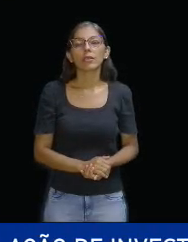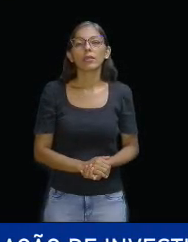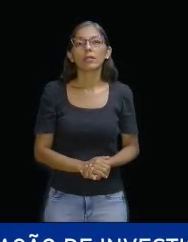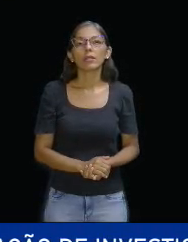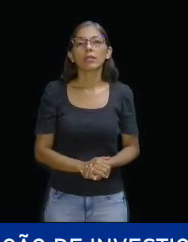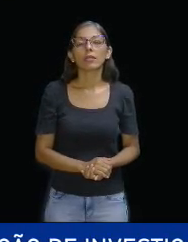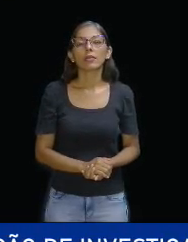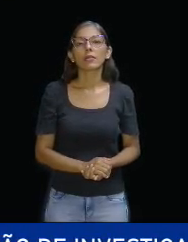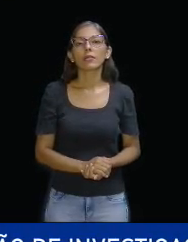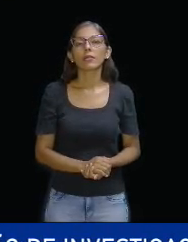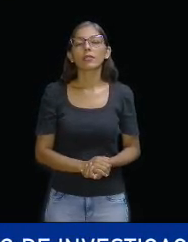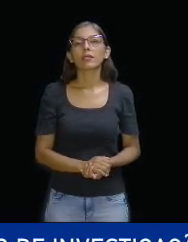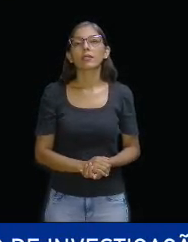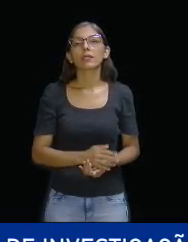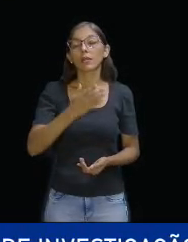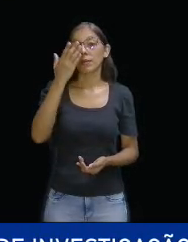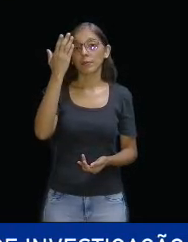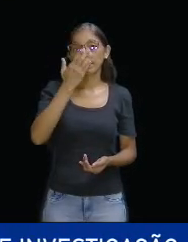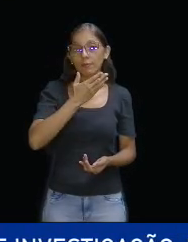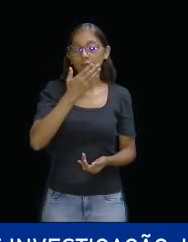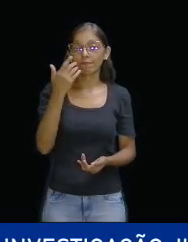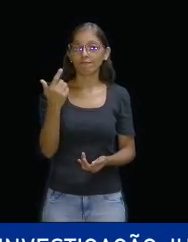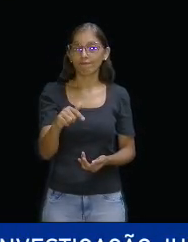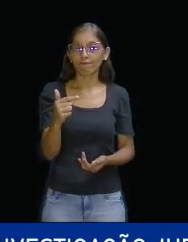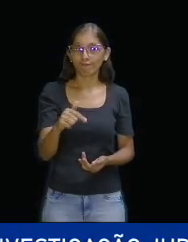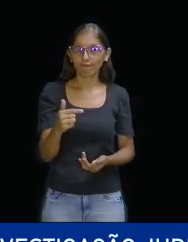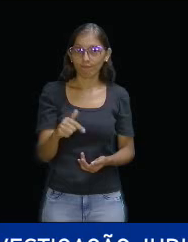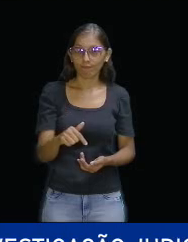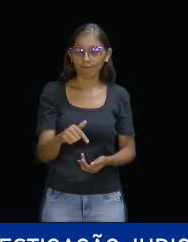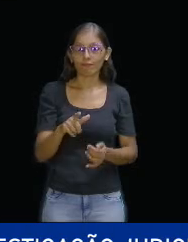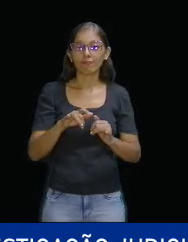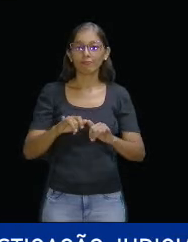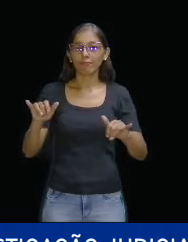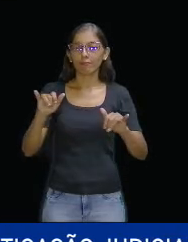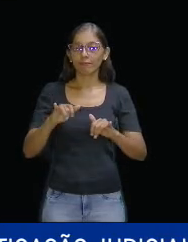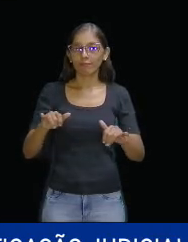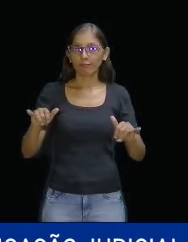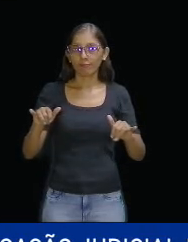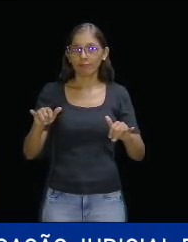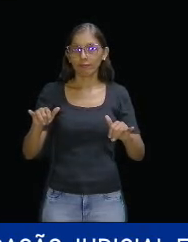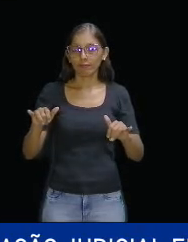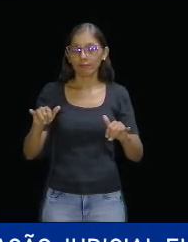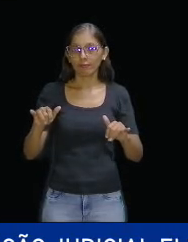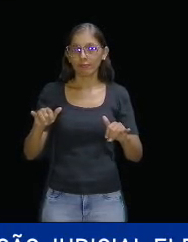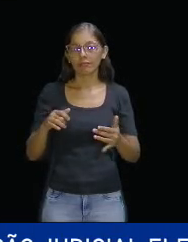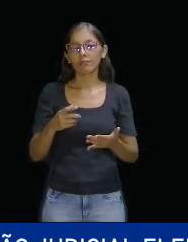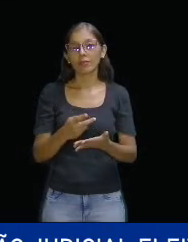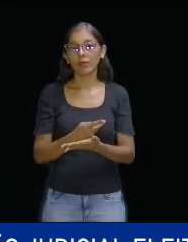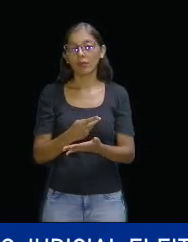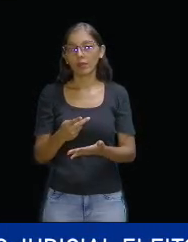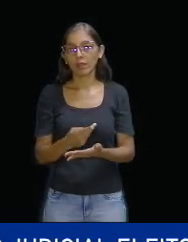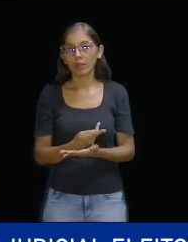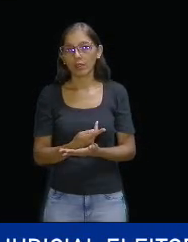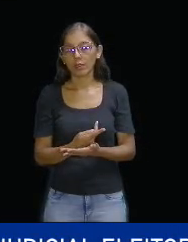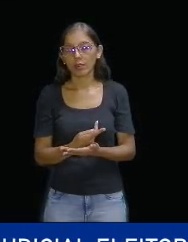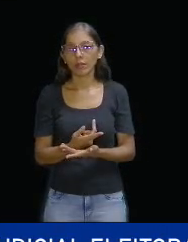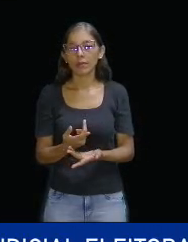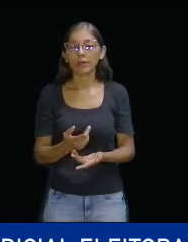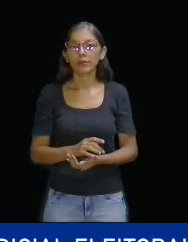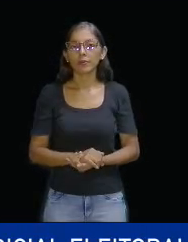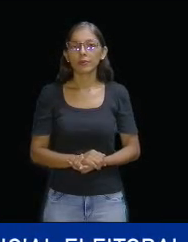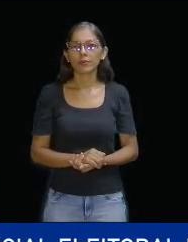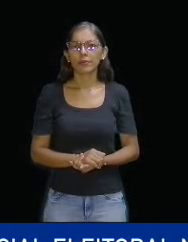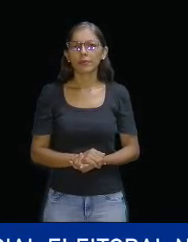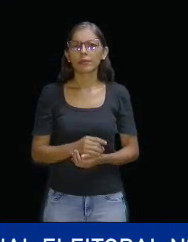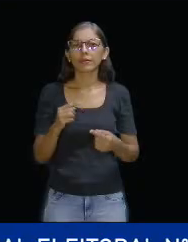não ficou comprovado que essa propaganda irregular teve potencial suficiente